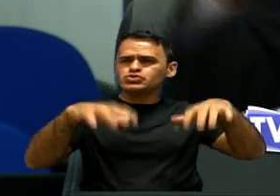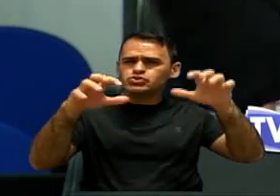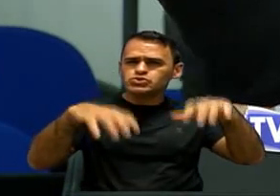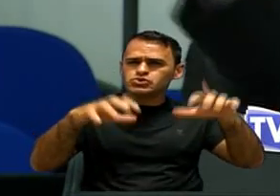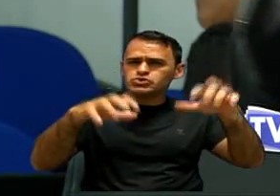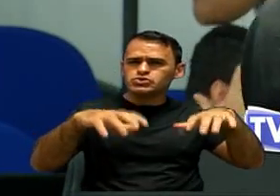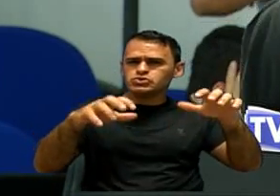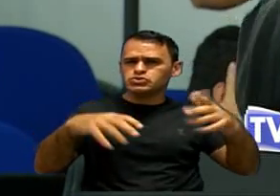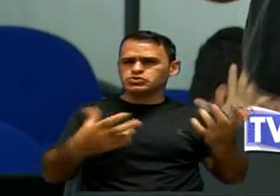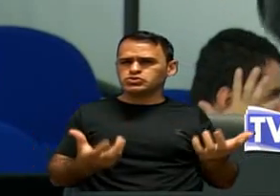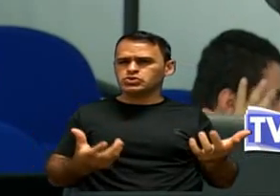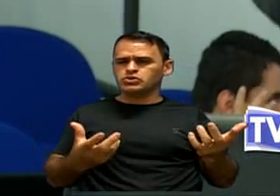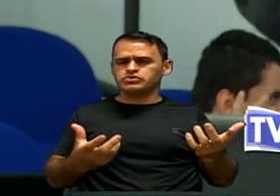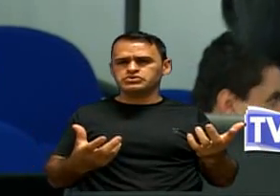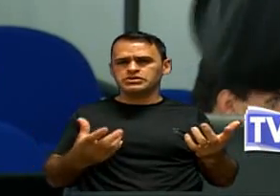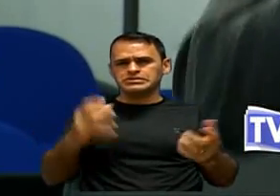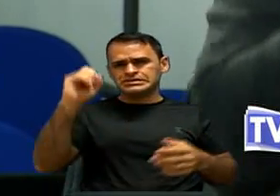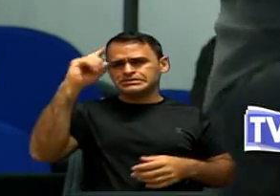dia a Urbis